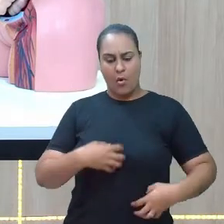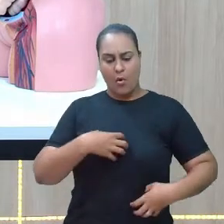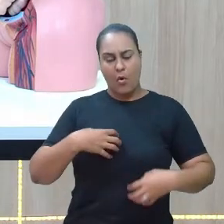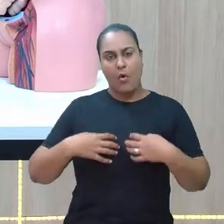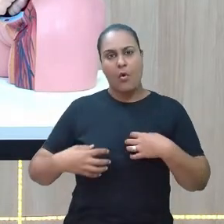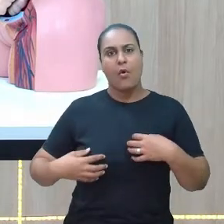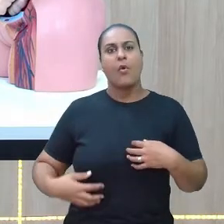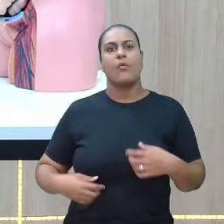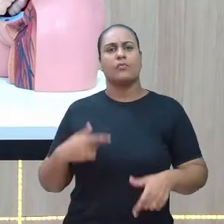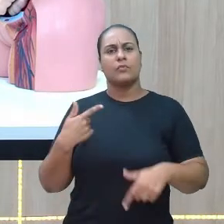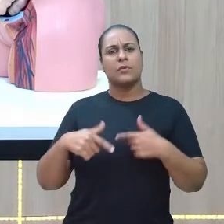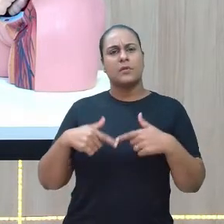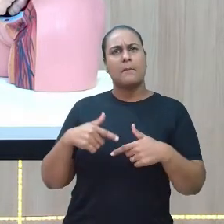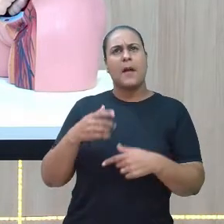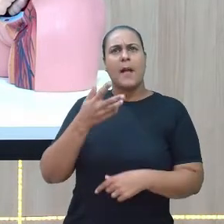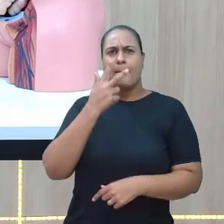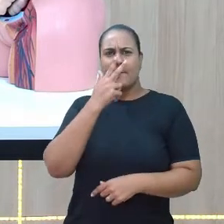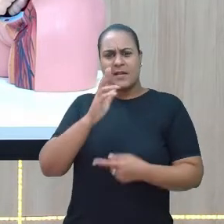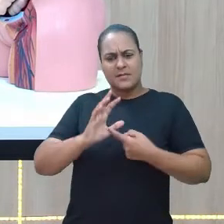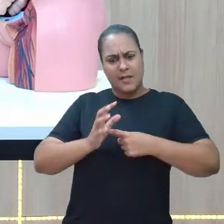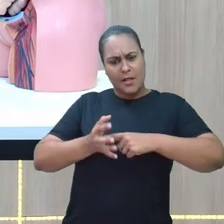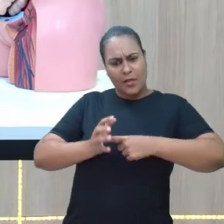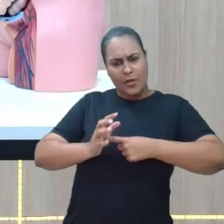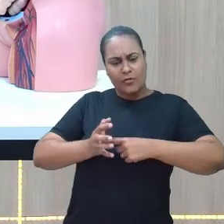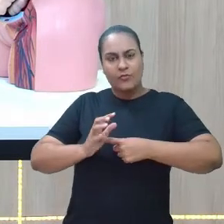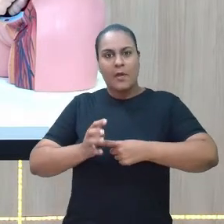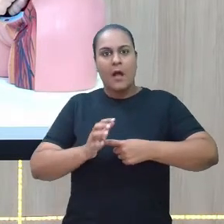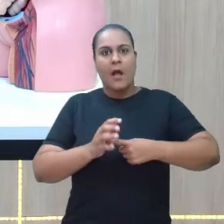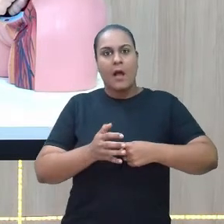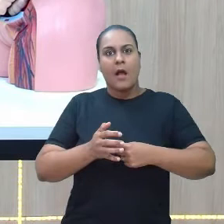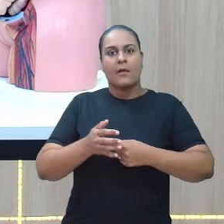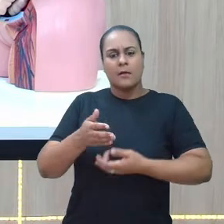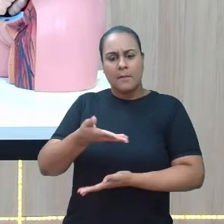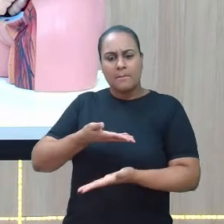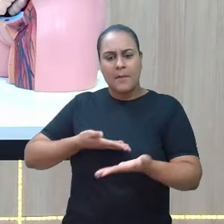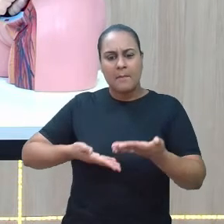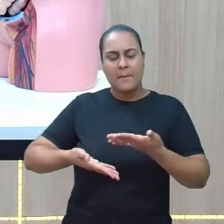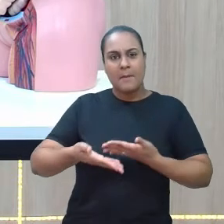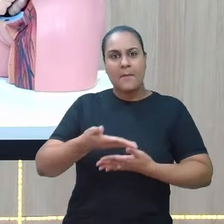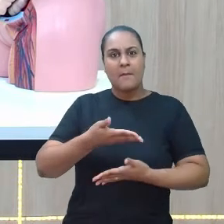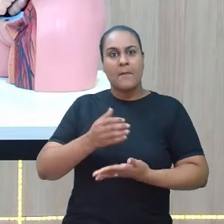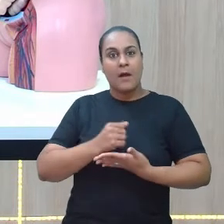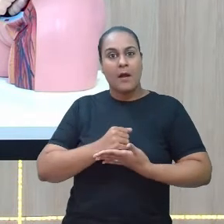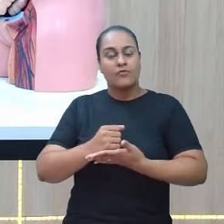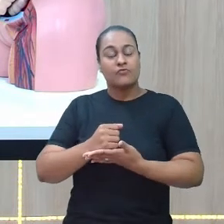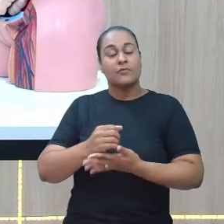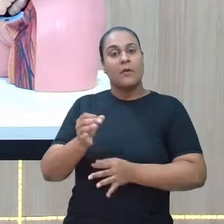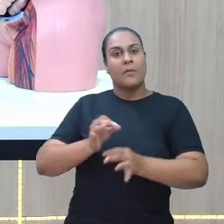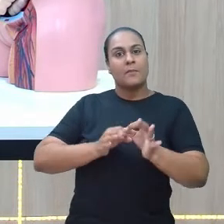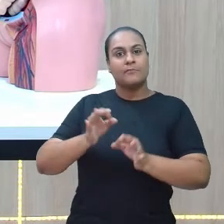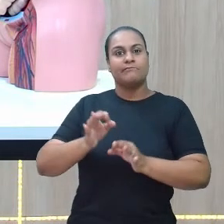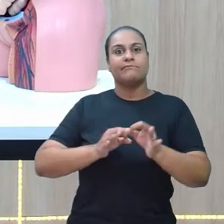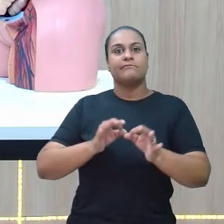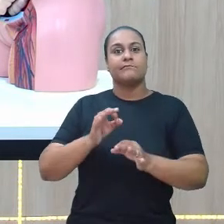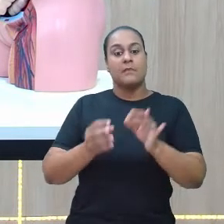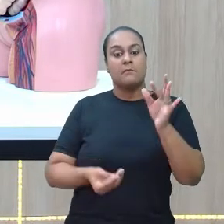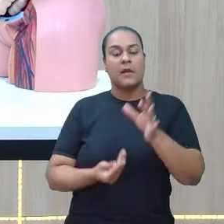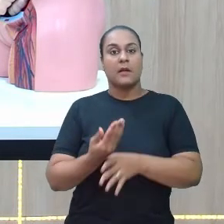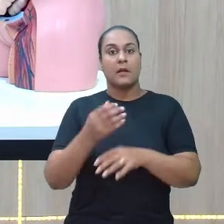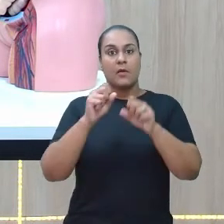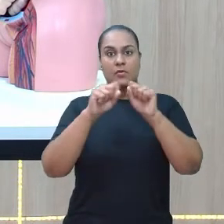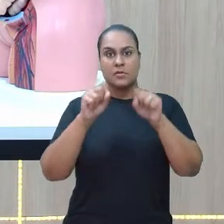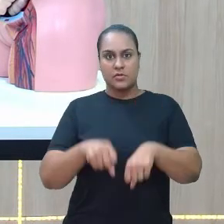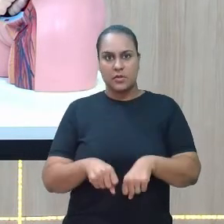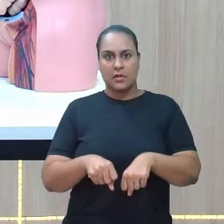se fosse uma engrenagem, um ajudando o outro de forma organizada para constituir os sistemas